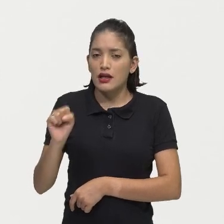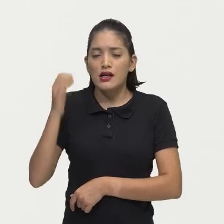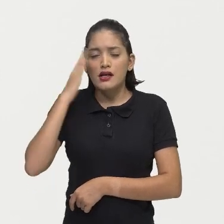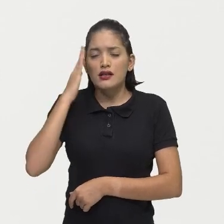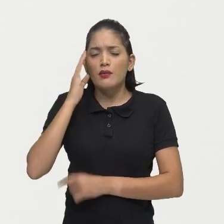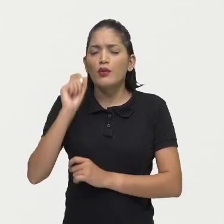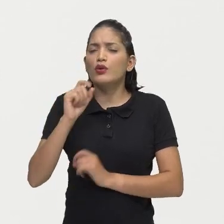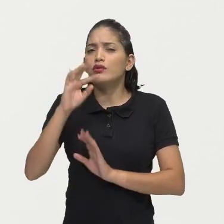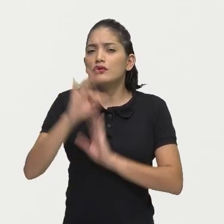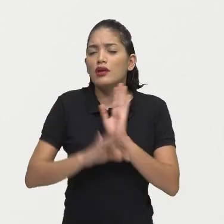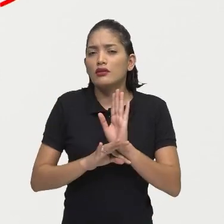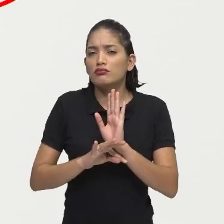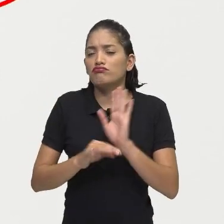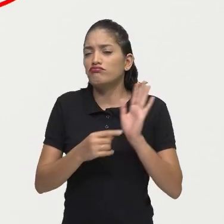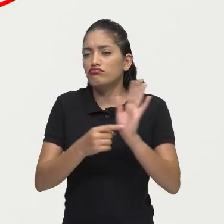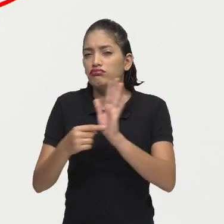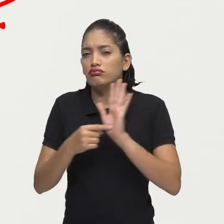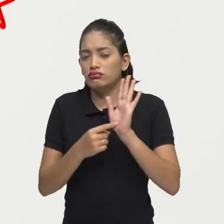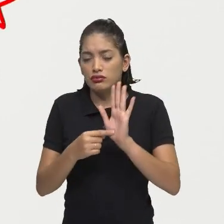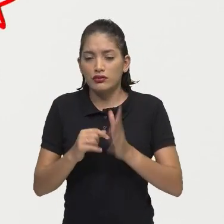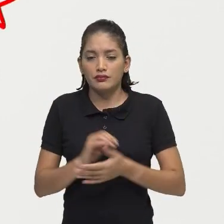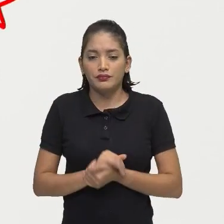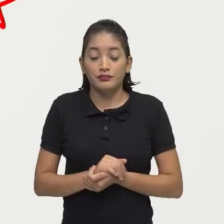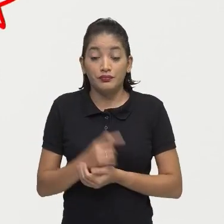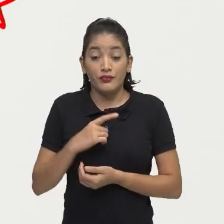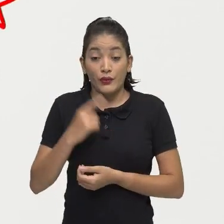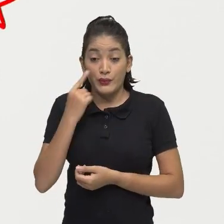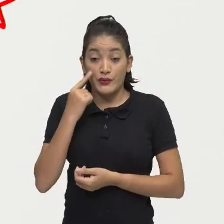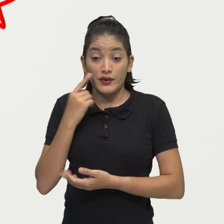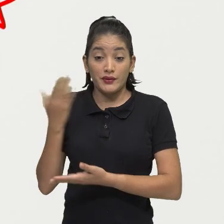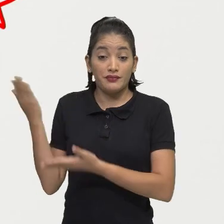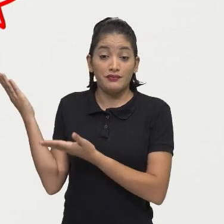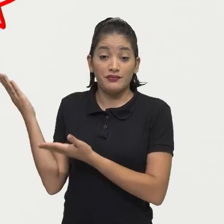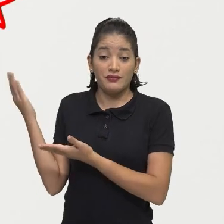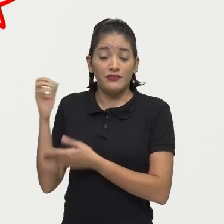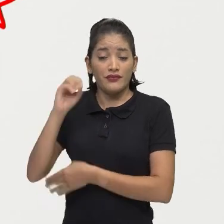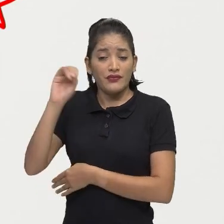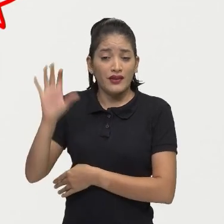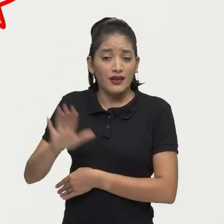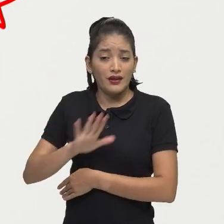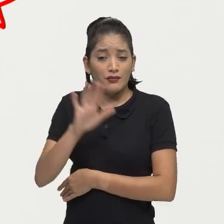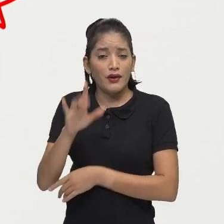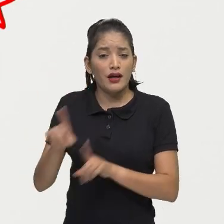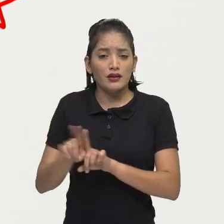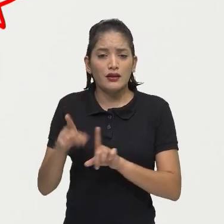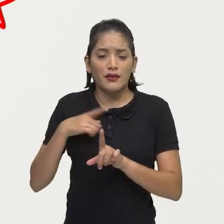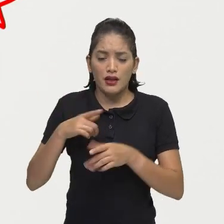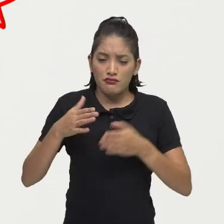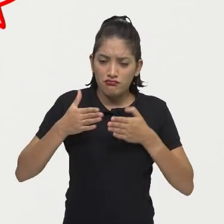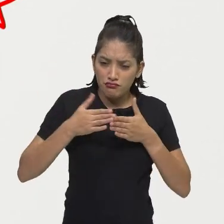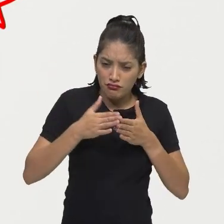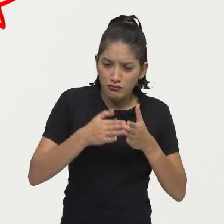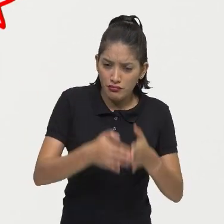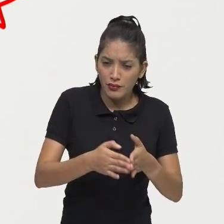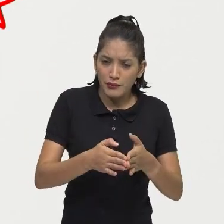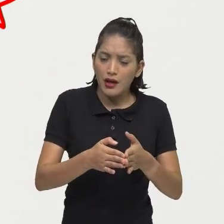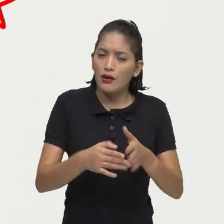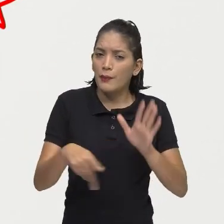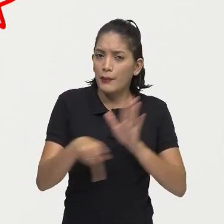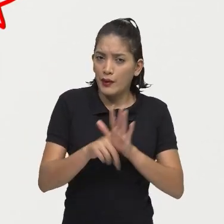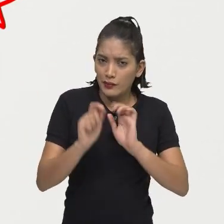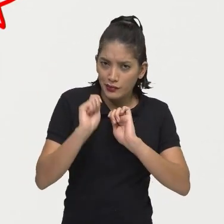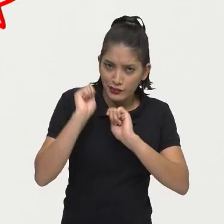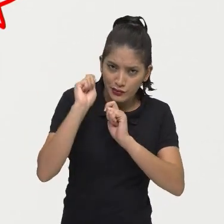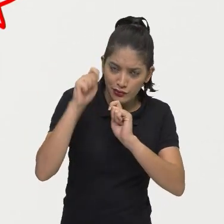ele apresenta. Vejam que eu tenho uma imagem, tá, um barco aqui, pesqueiro,